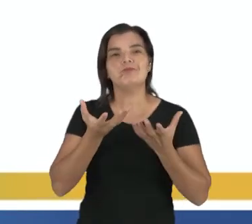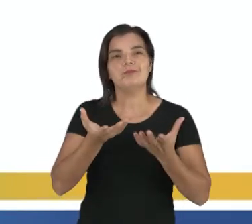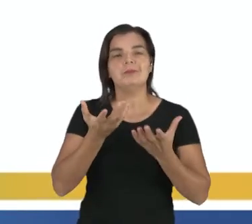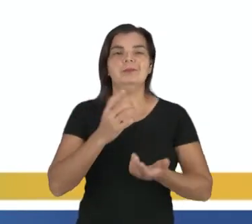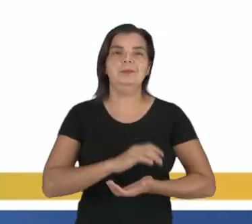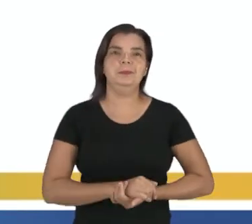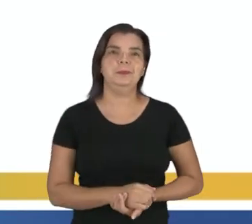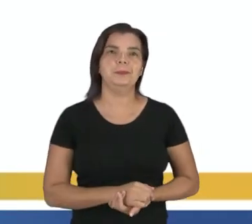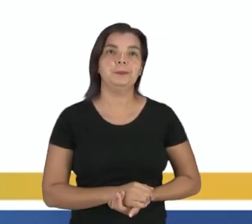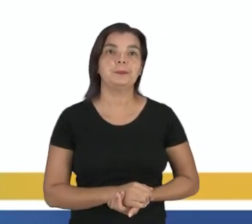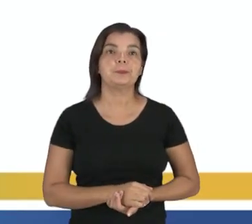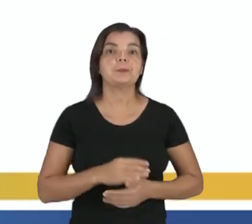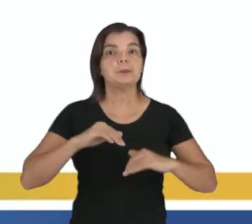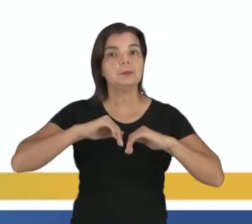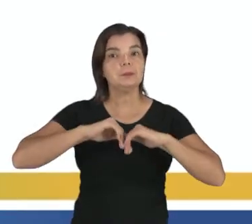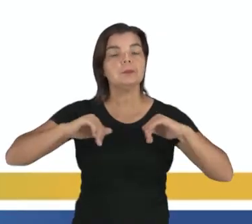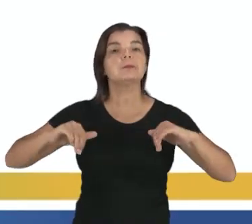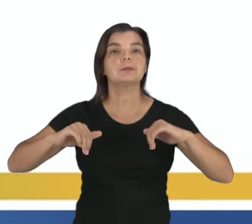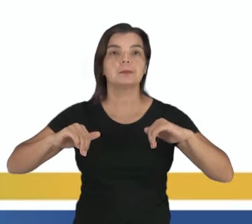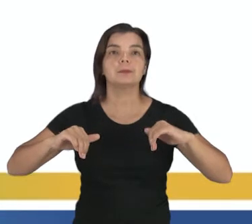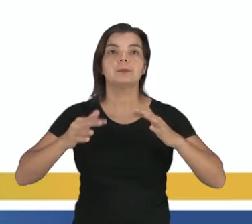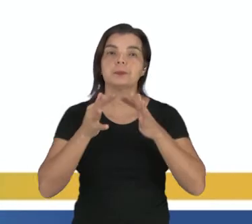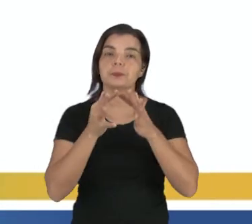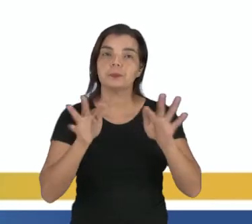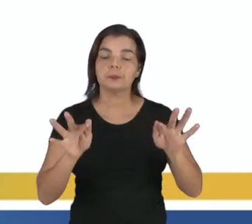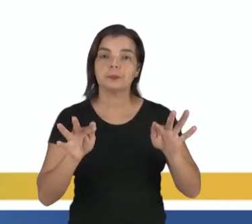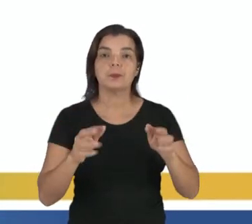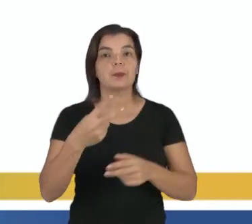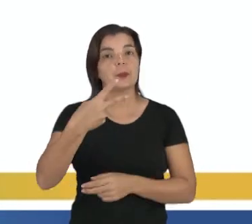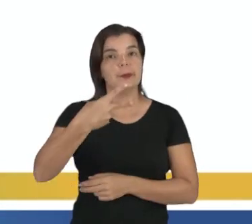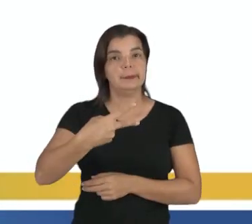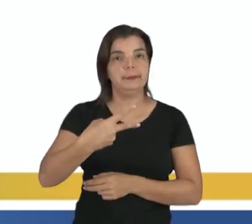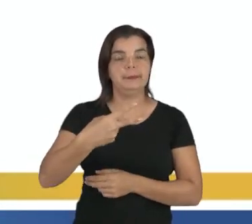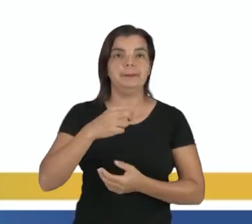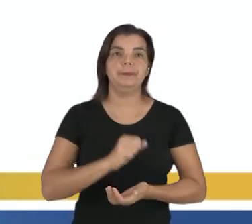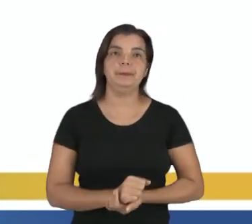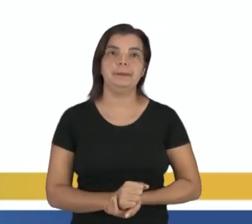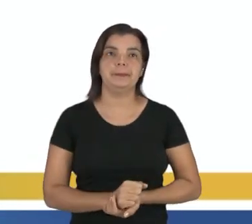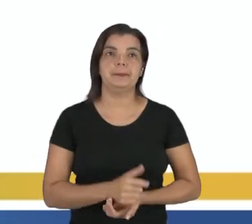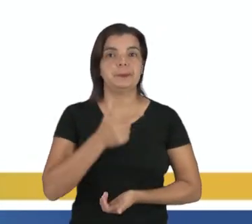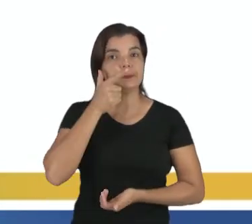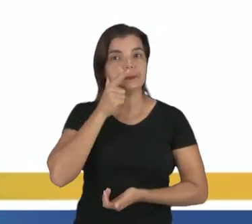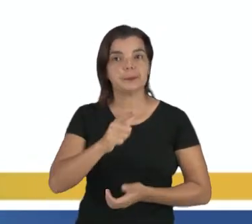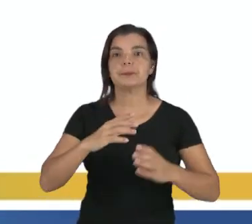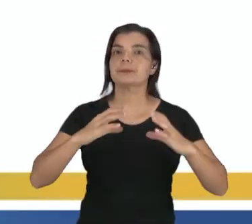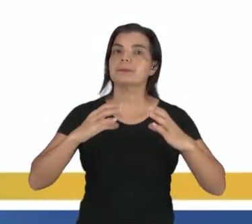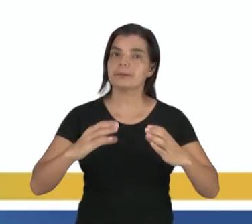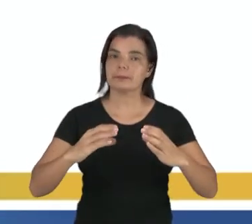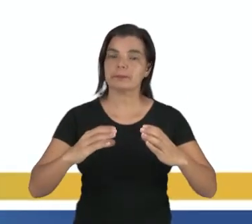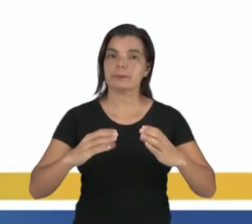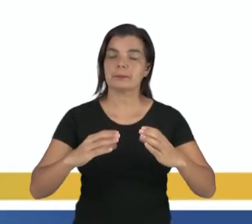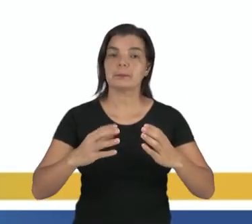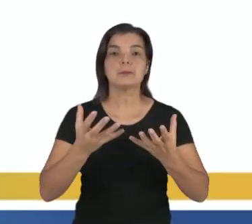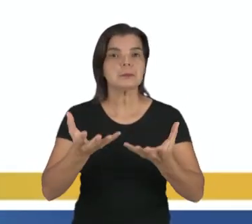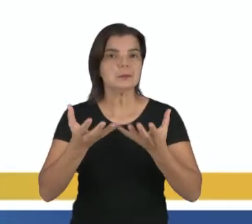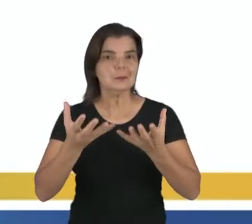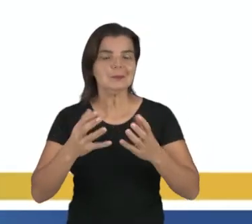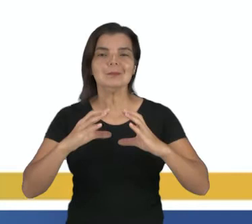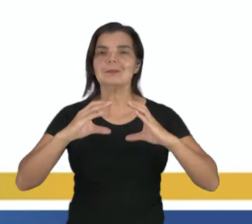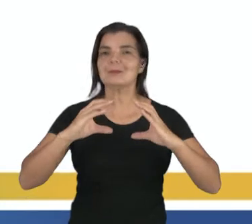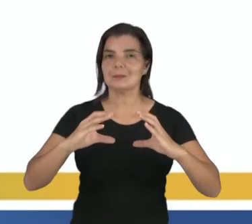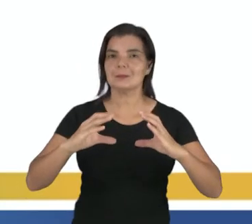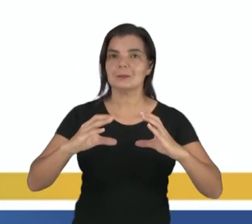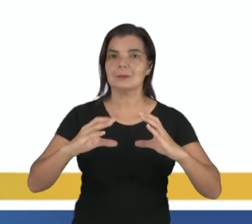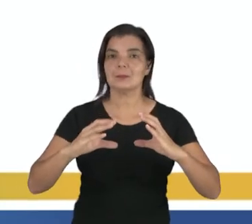queria. Eu posso desmembrar essa frase em duas. Ganhei a bola. Eu queria a